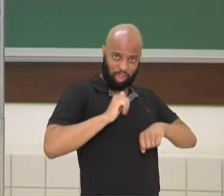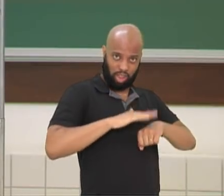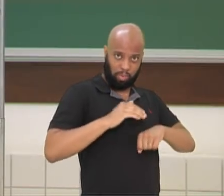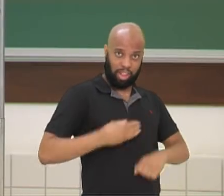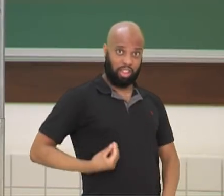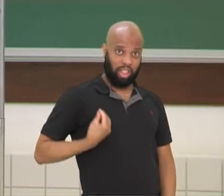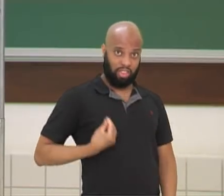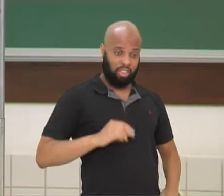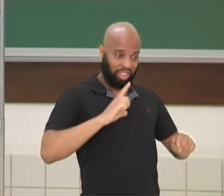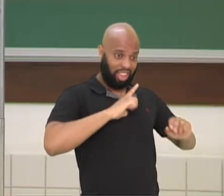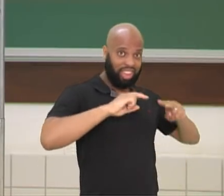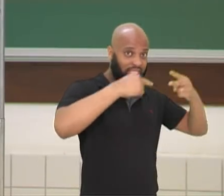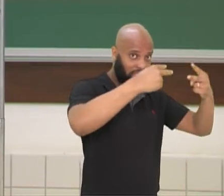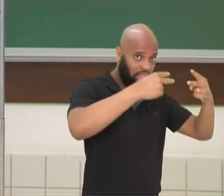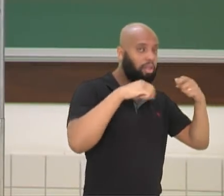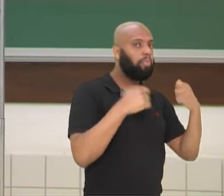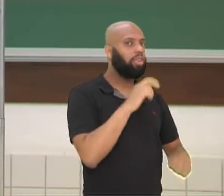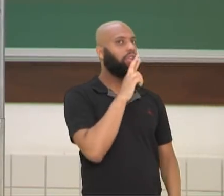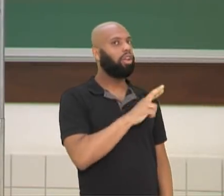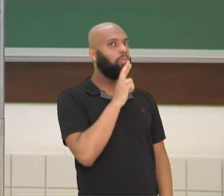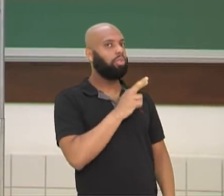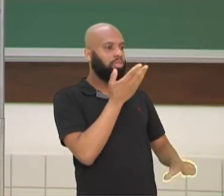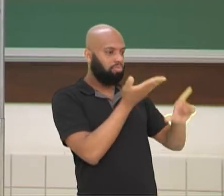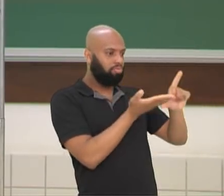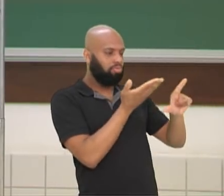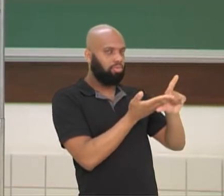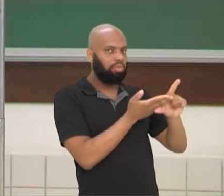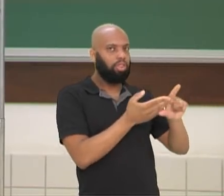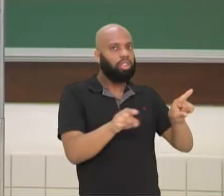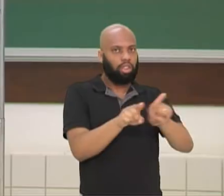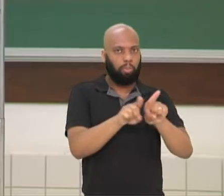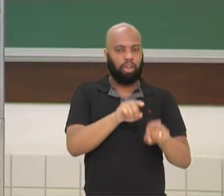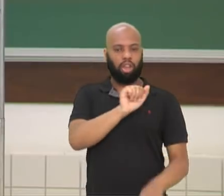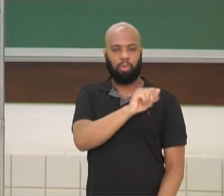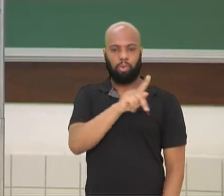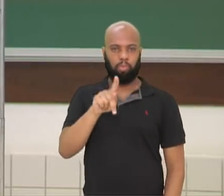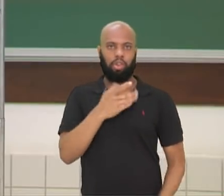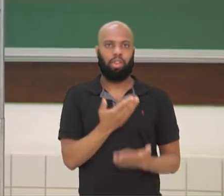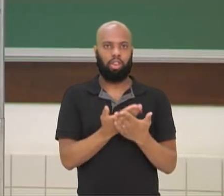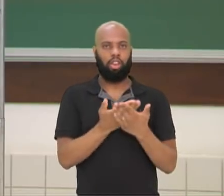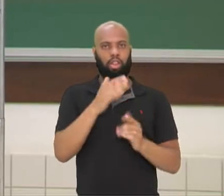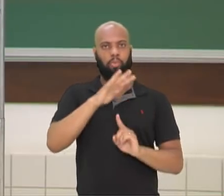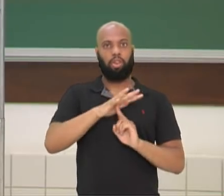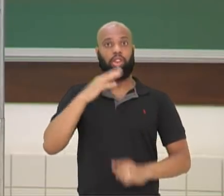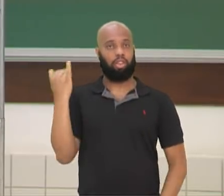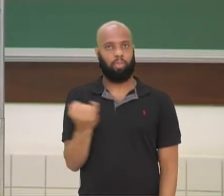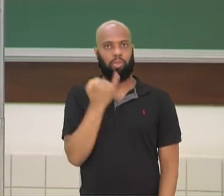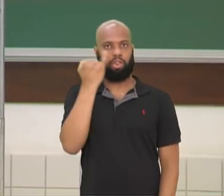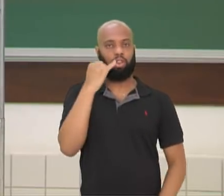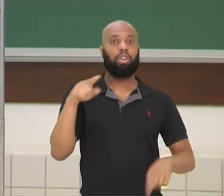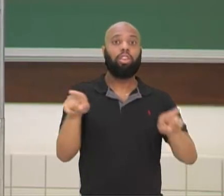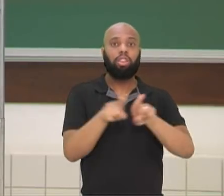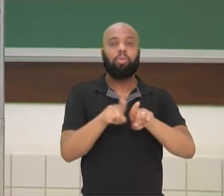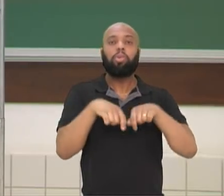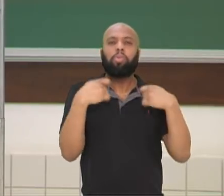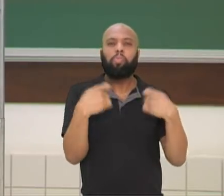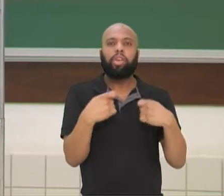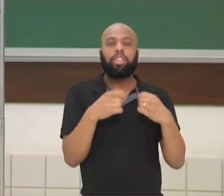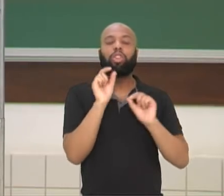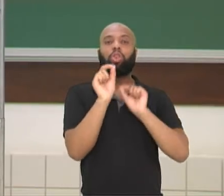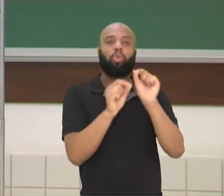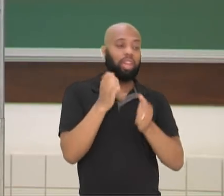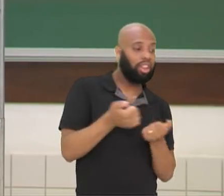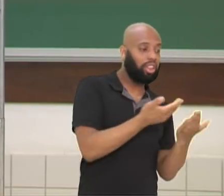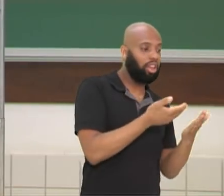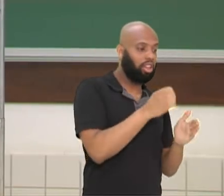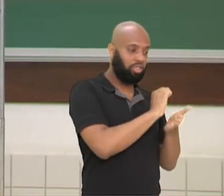no aplicativo Aula Paraná? Faça isso, é importante, é bem importante. Mais uma coisa, não esqueça de entregar suas atividades, as atividades que você